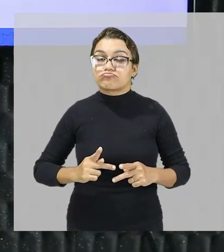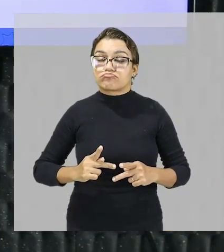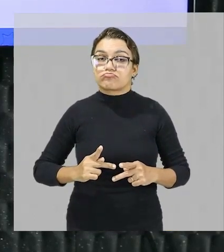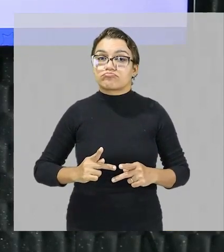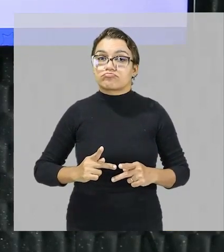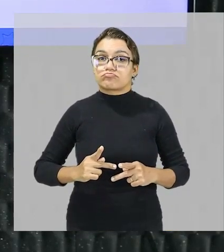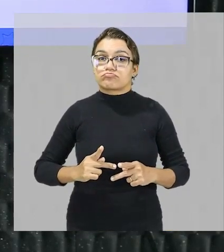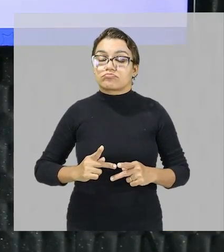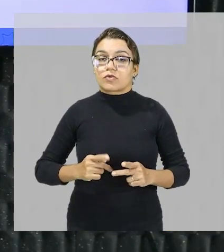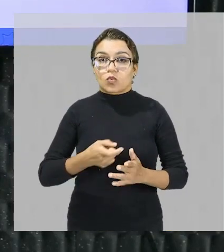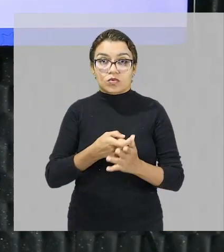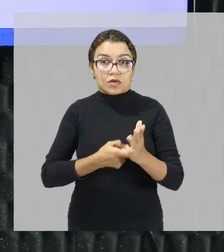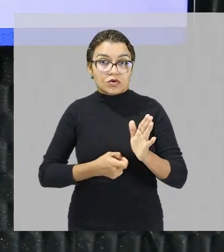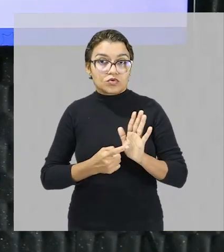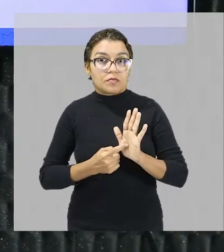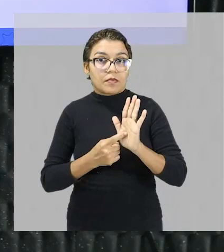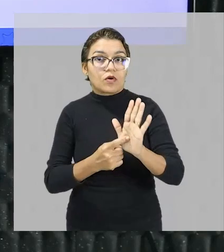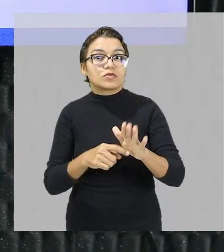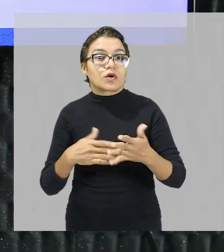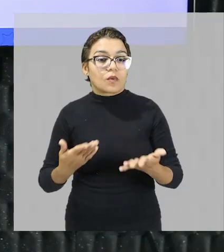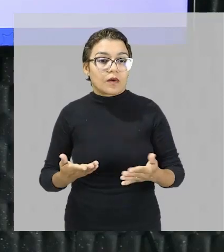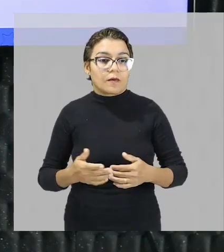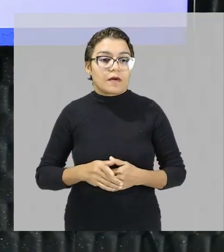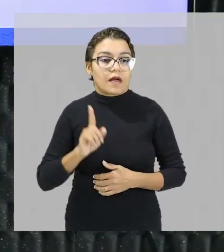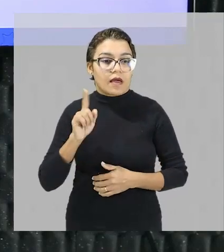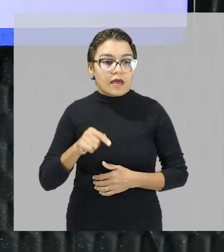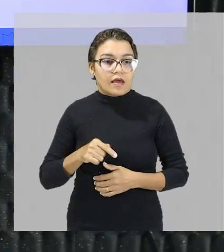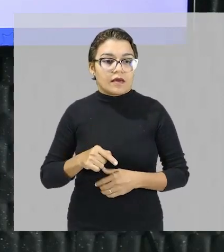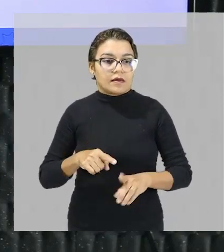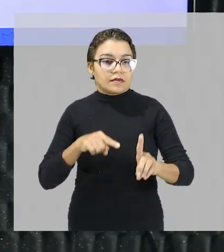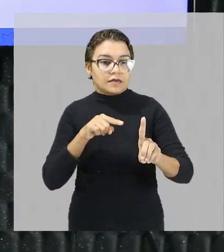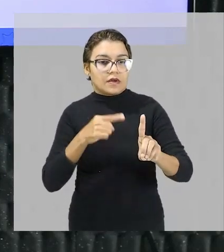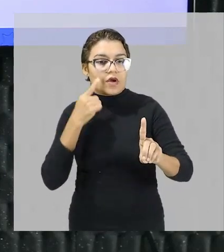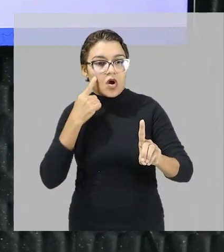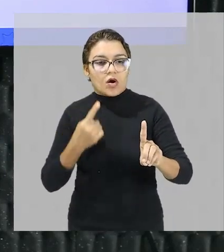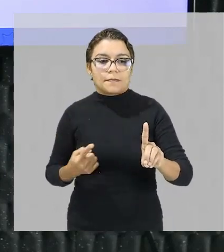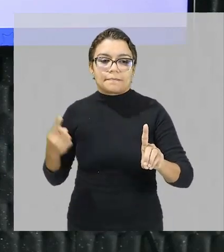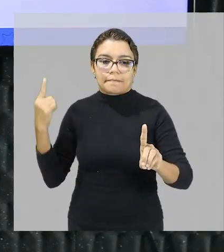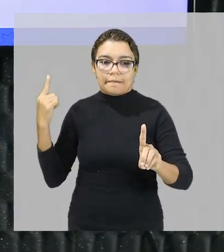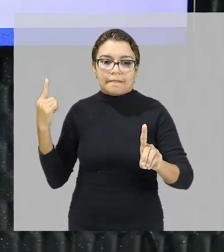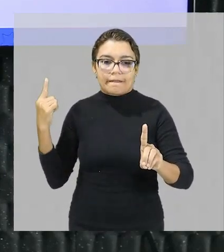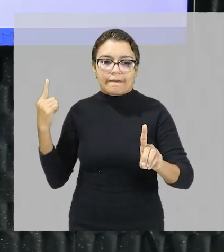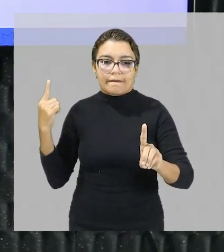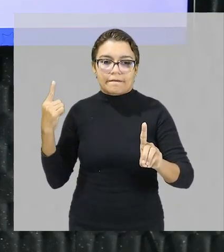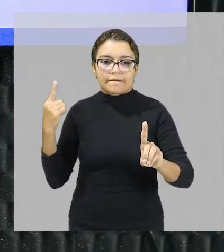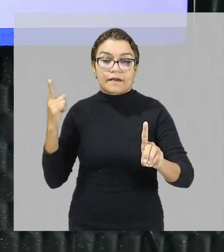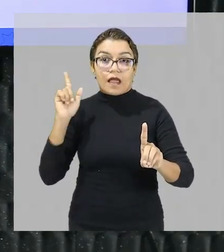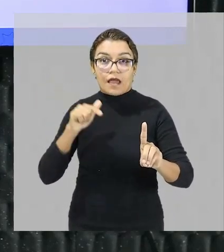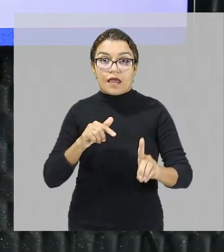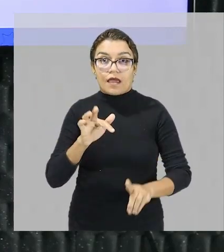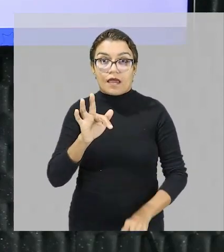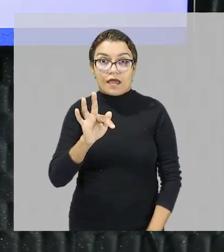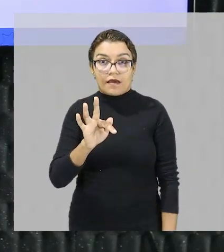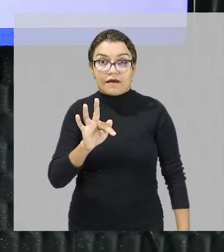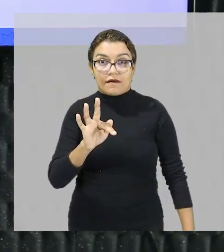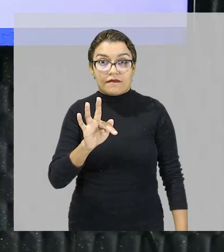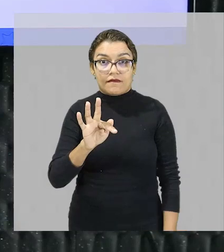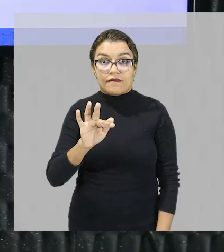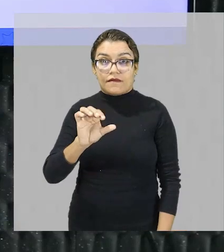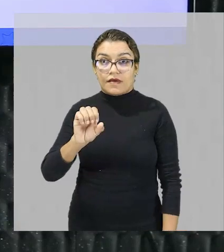refere, vai ser qual? Vai ser, pessoal, folículo estimulante, FSH,